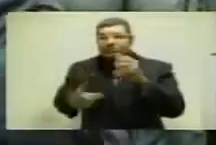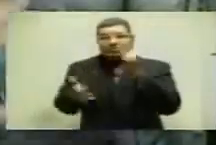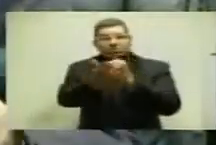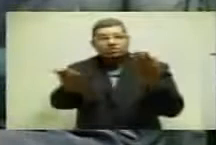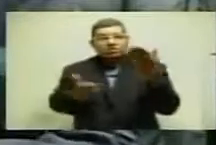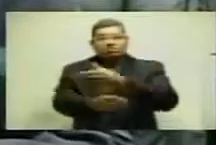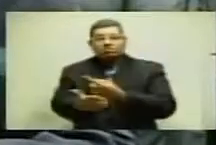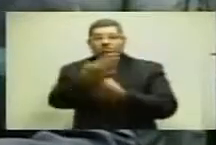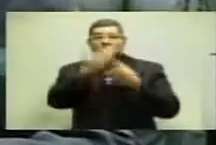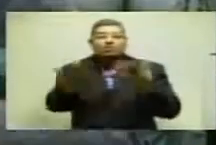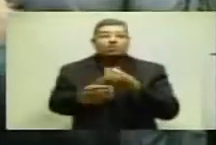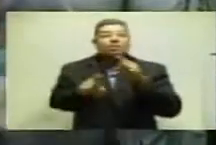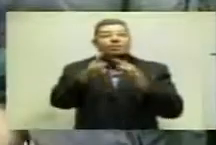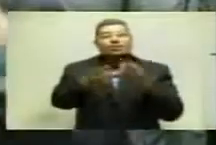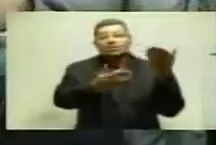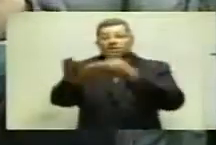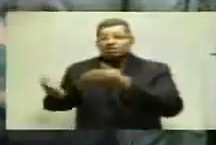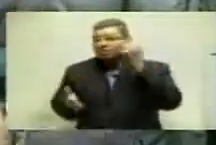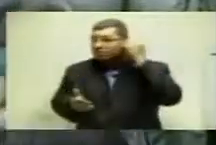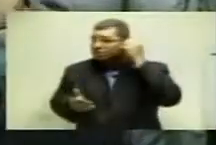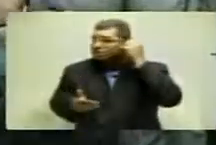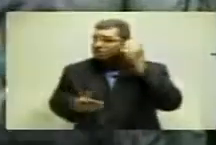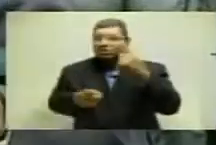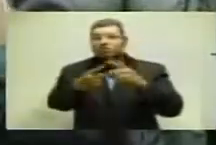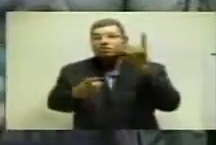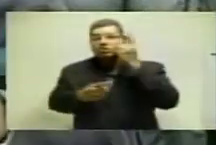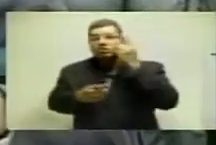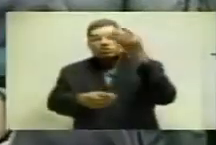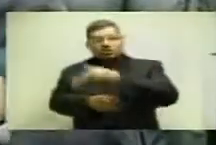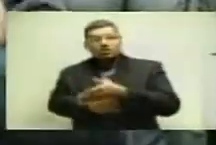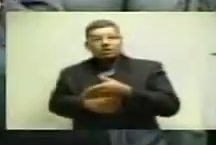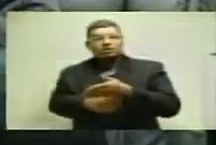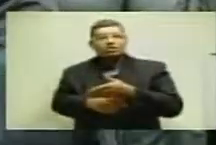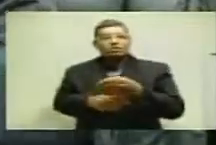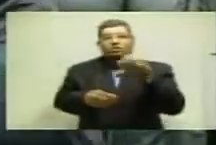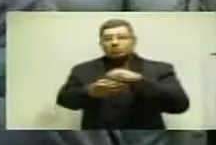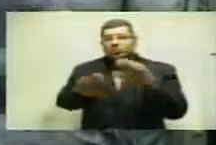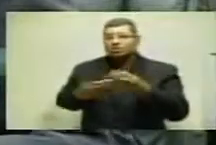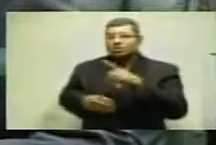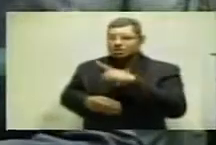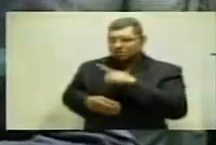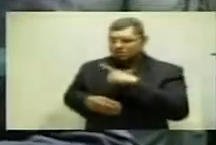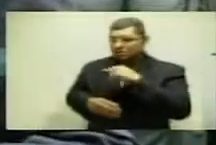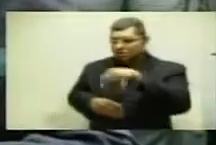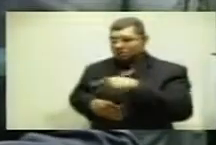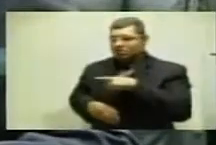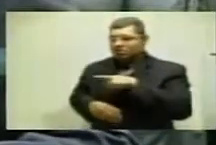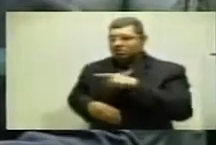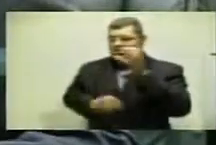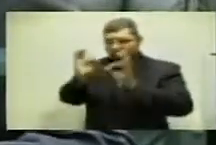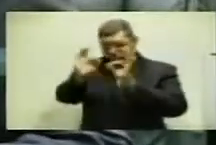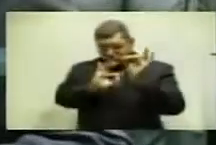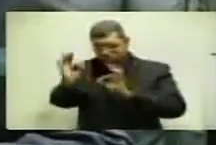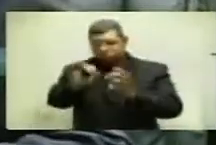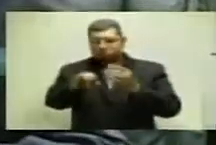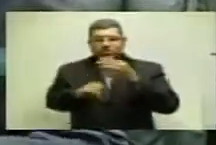contra-atacar ou se defender, mas levar esclarecimentos diariamente para colocar de que aqui nós temos um modelo